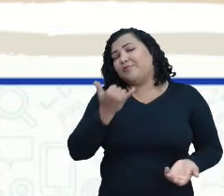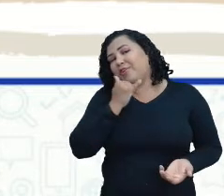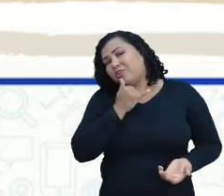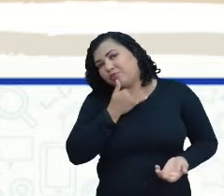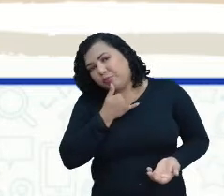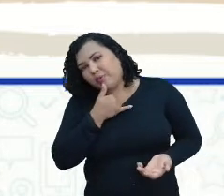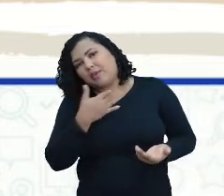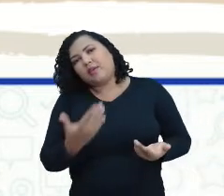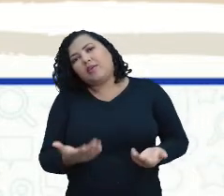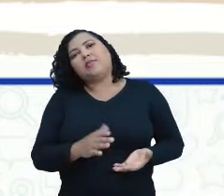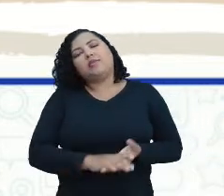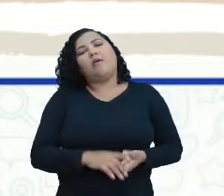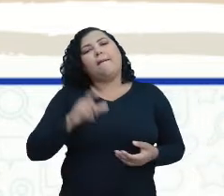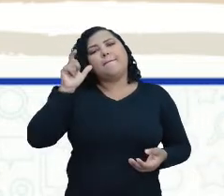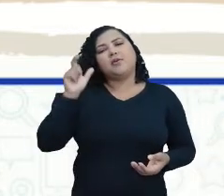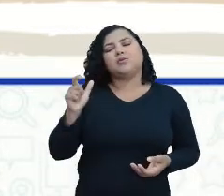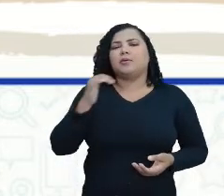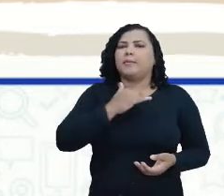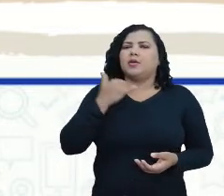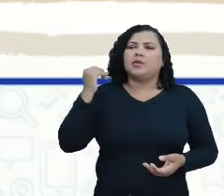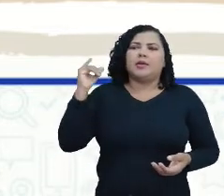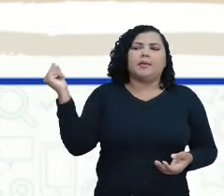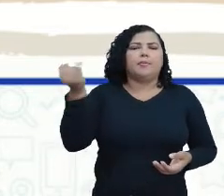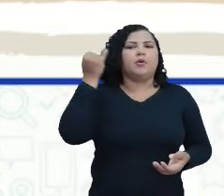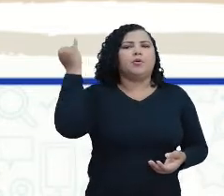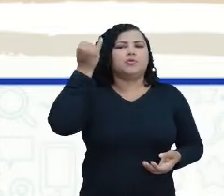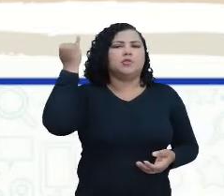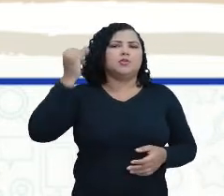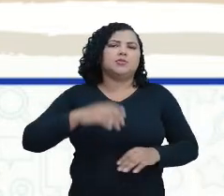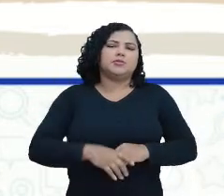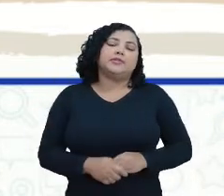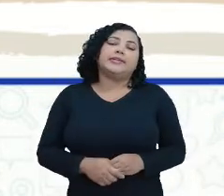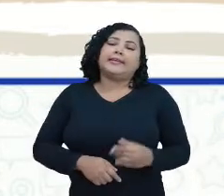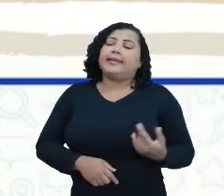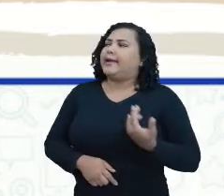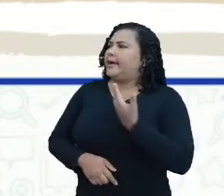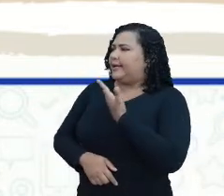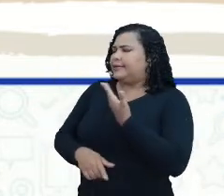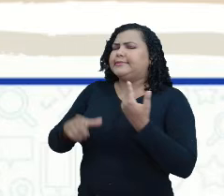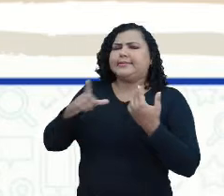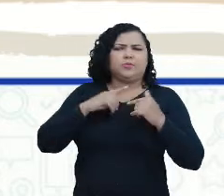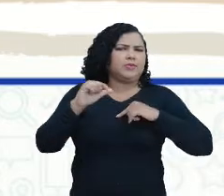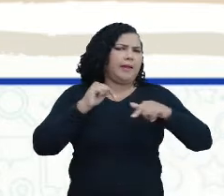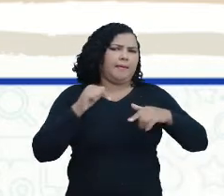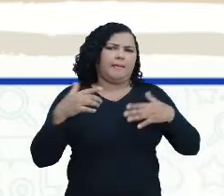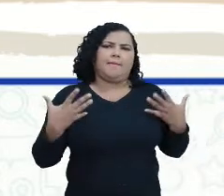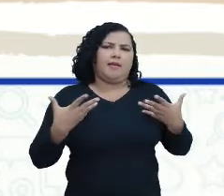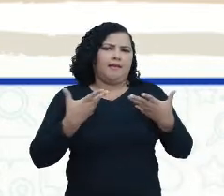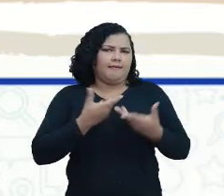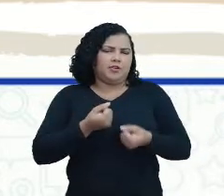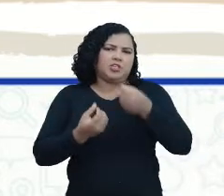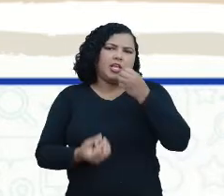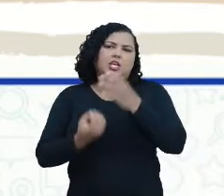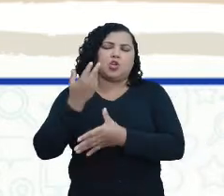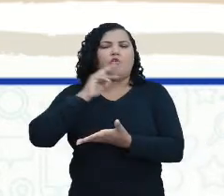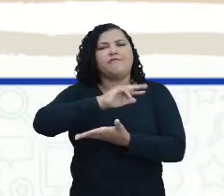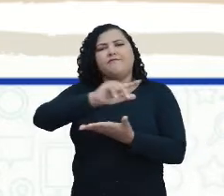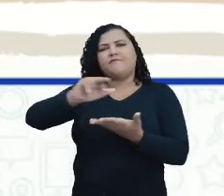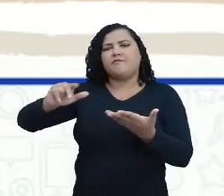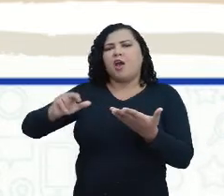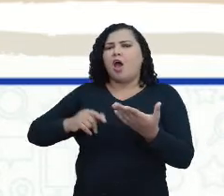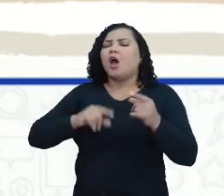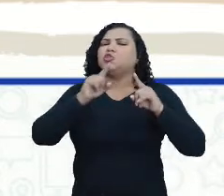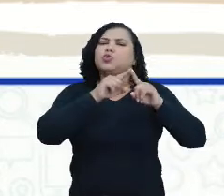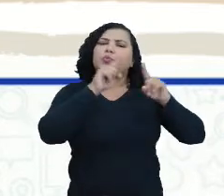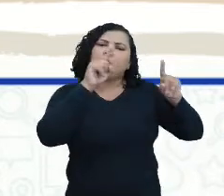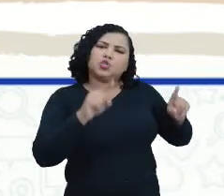Mais uma vida que a gente perde, uma pessoa importantíssima, que tem um trabalho incrível. Ele desenvolveu vários projetos, né?